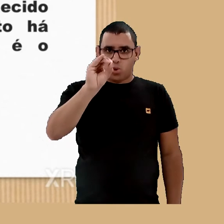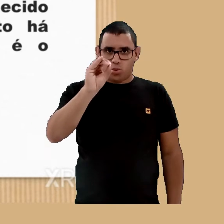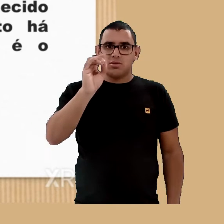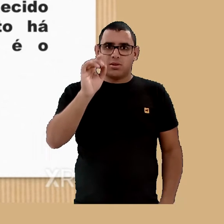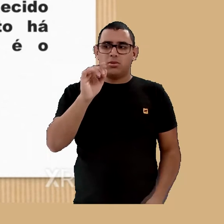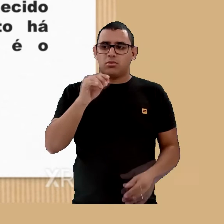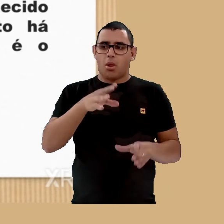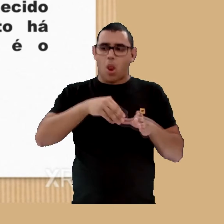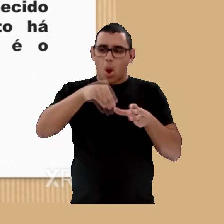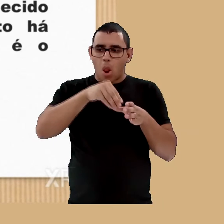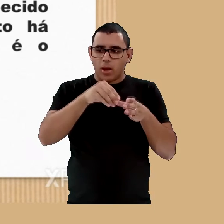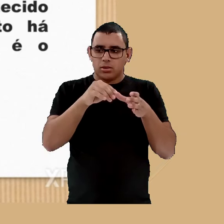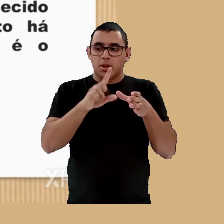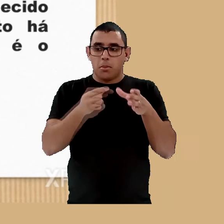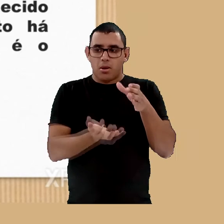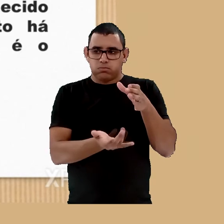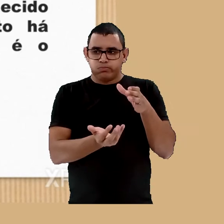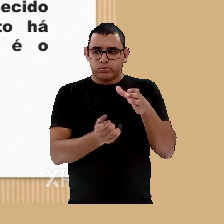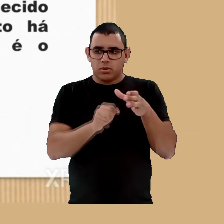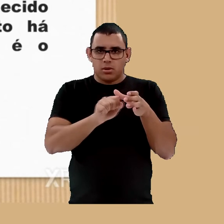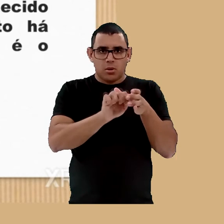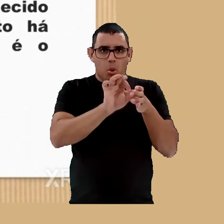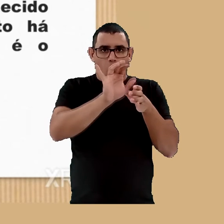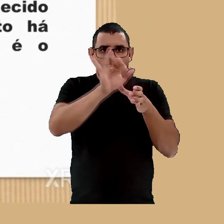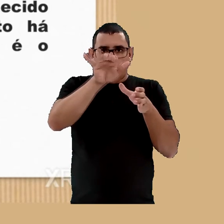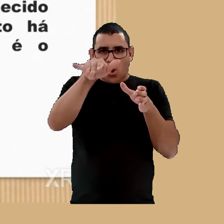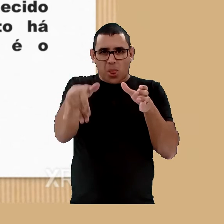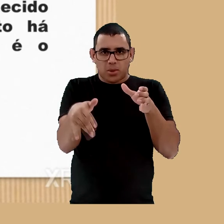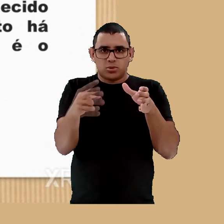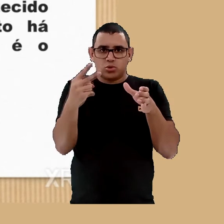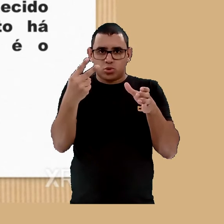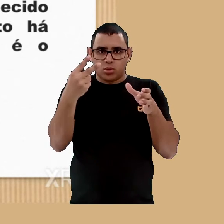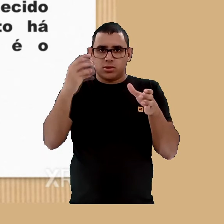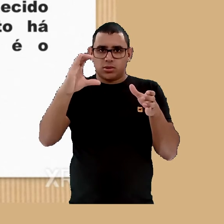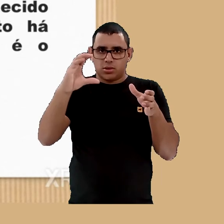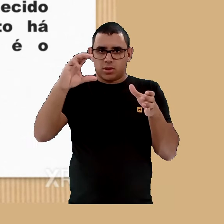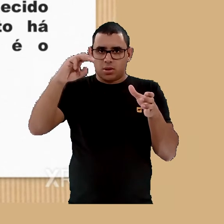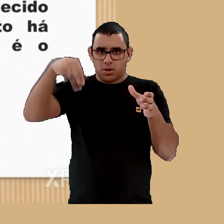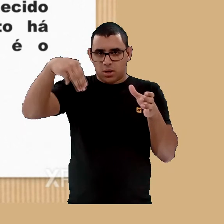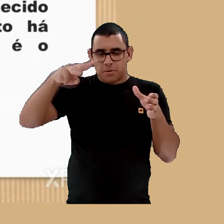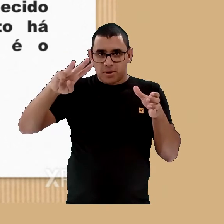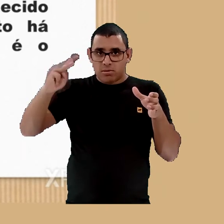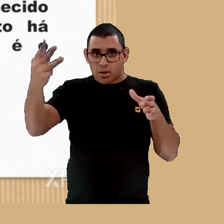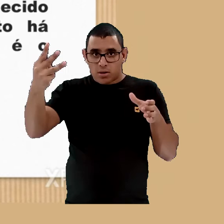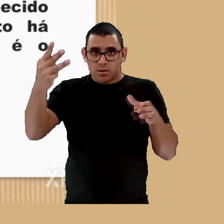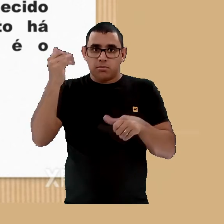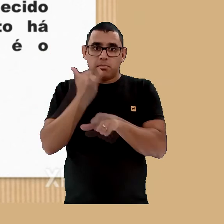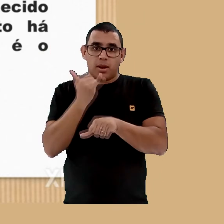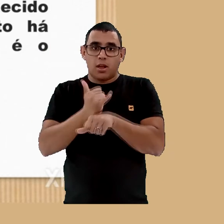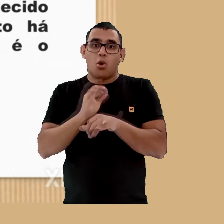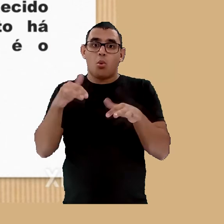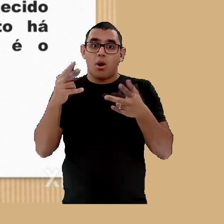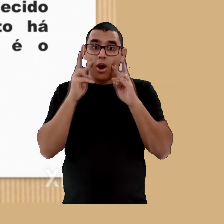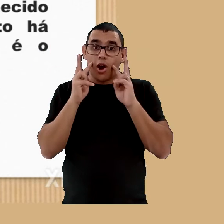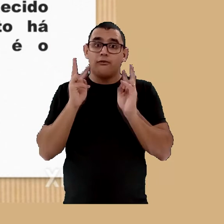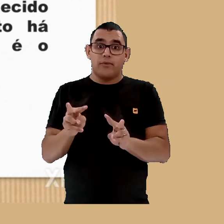aí o líquido transbordado, de 2 centímetros cúbicos do metal. Qual é o coeficiente de dilatação aparente?